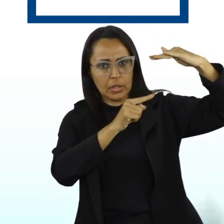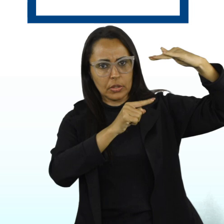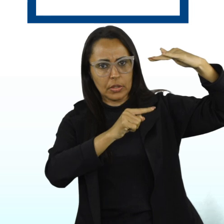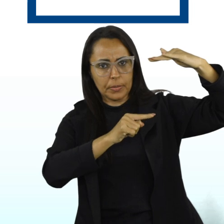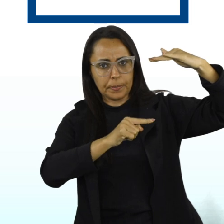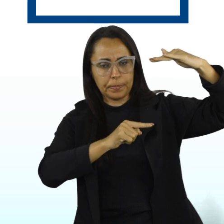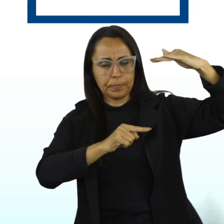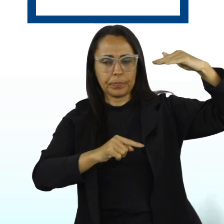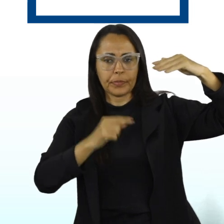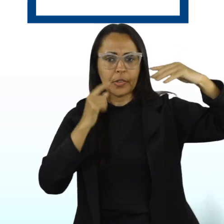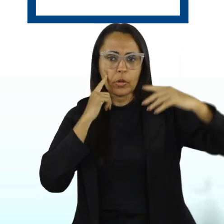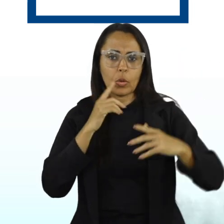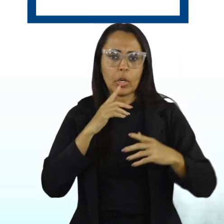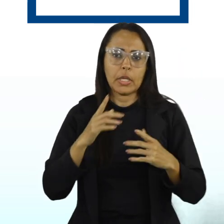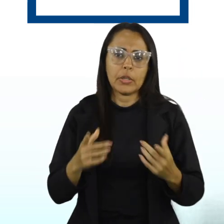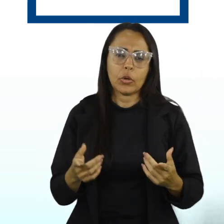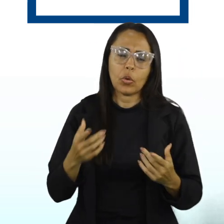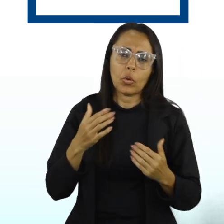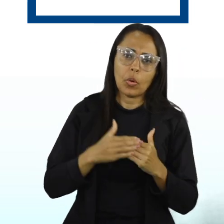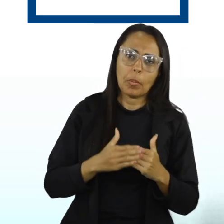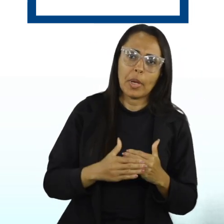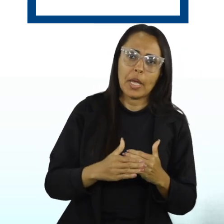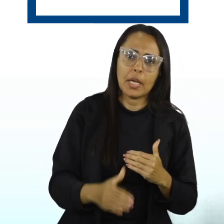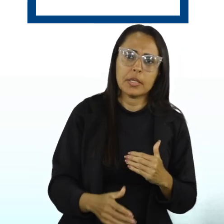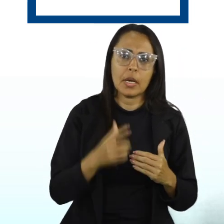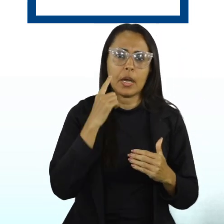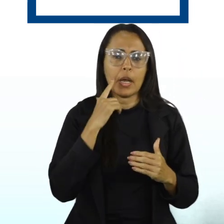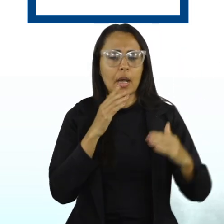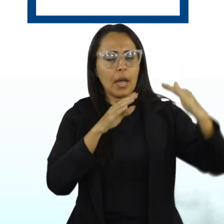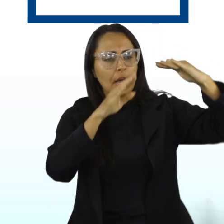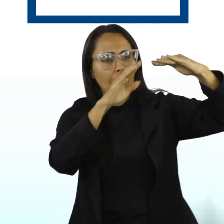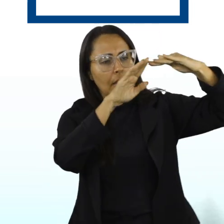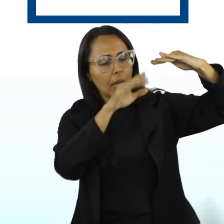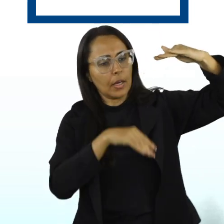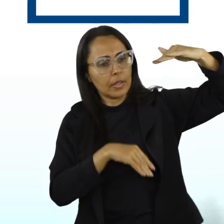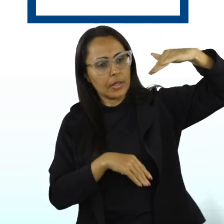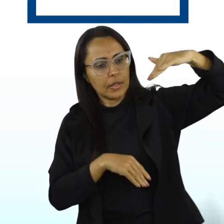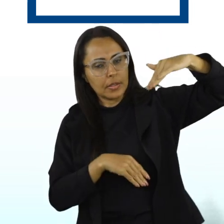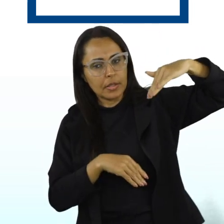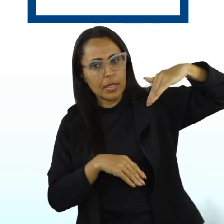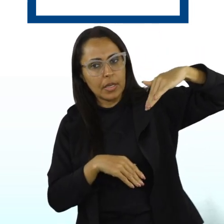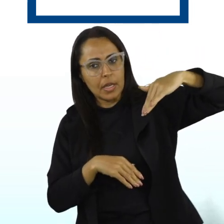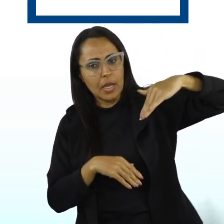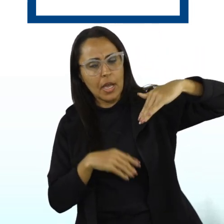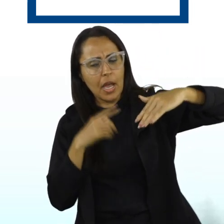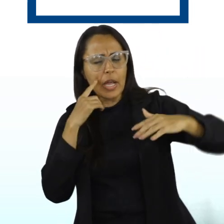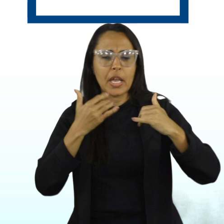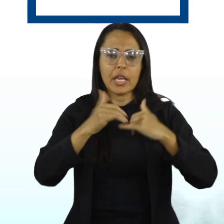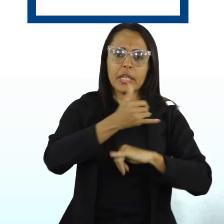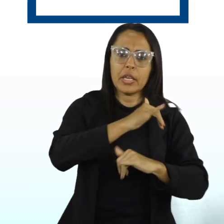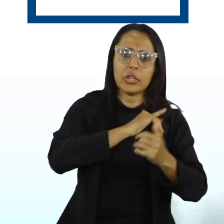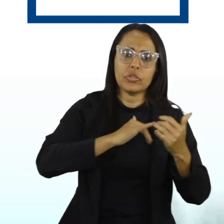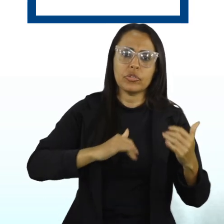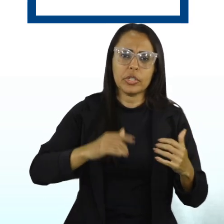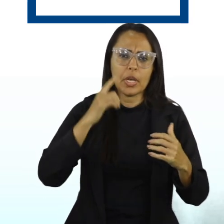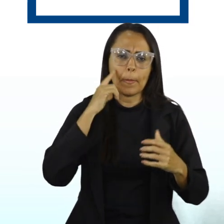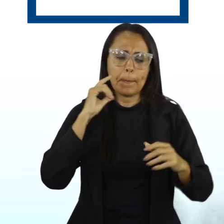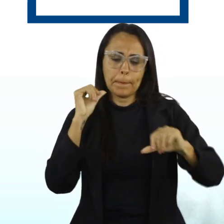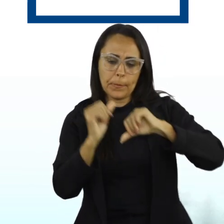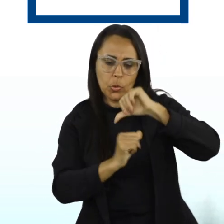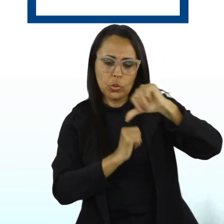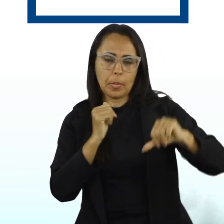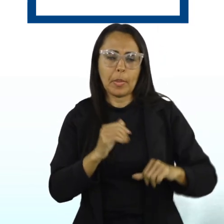potencial gravitacional, mas aí quando esse carrinho começa a descer, essa energia gravitacional começa a se transformar em energia